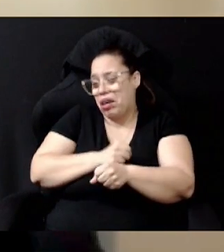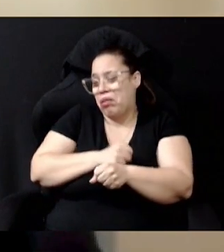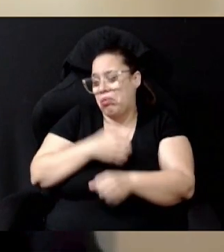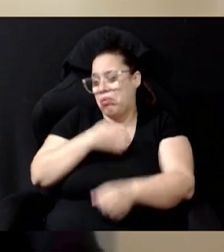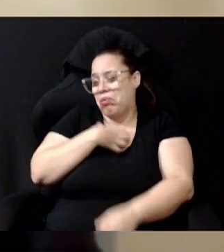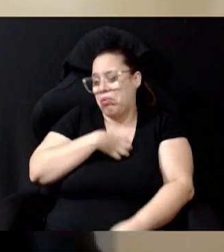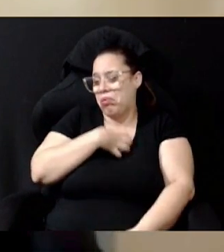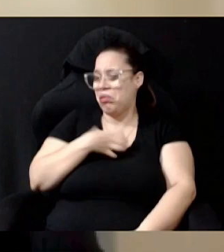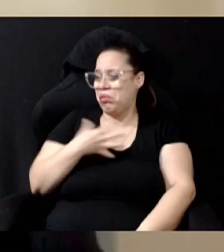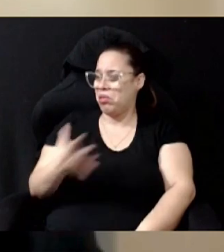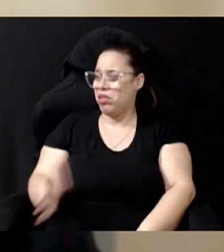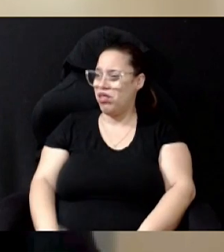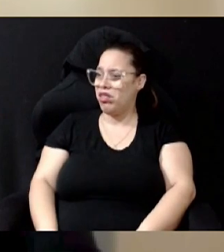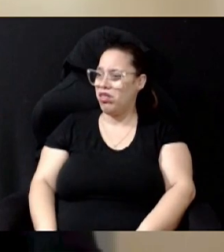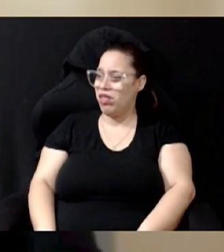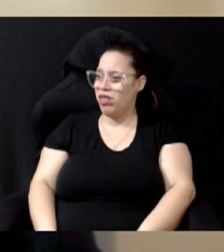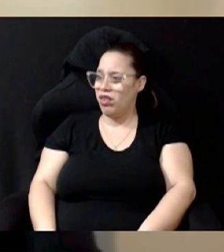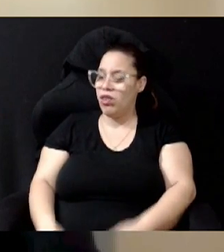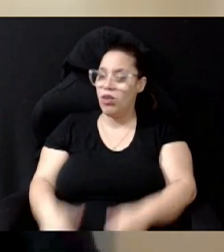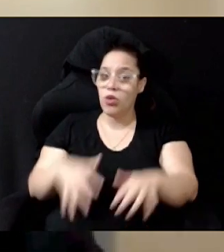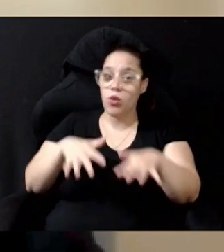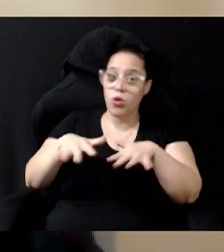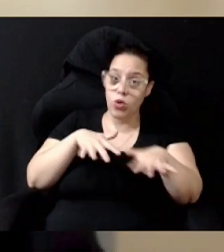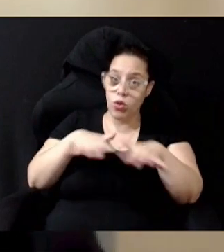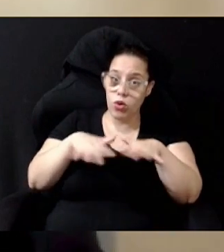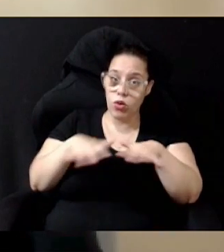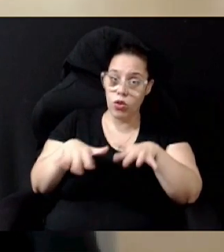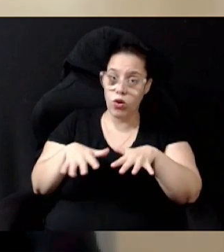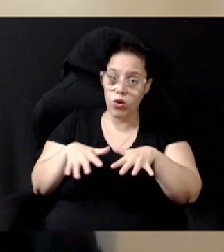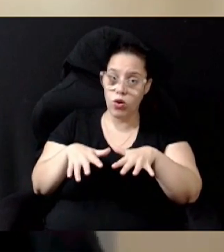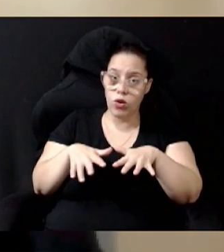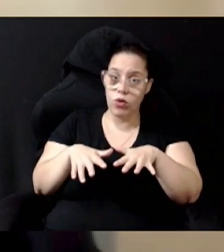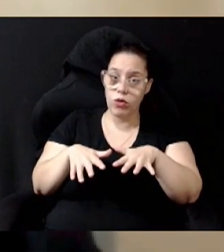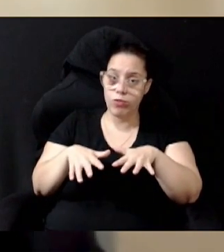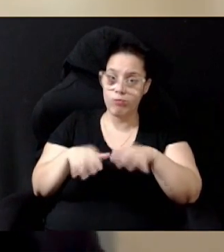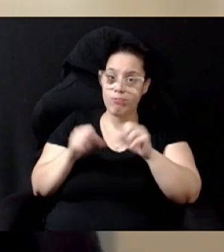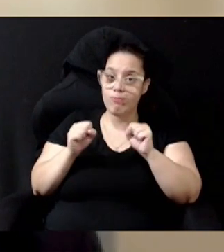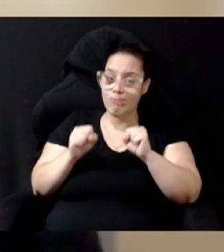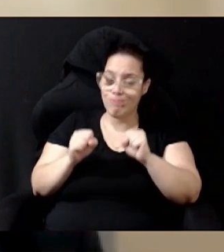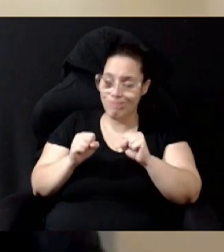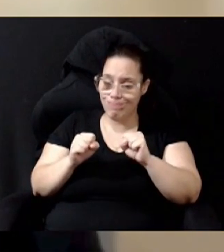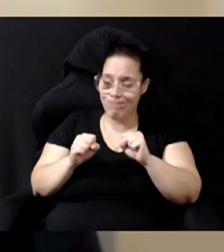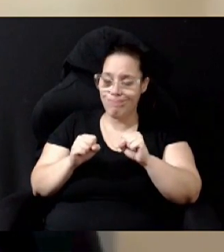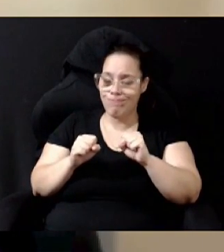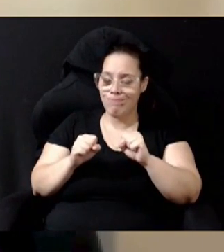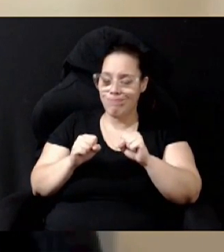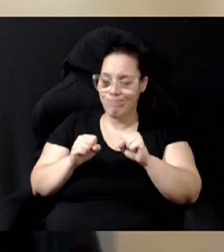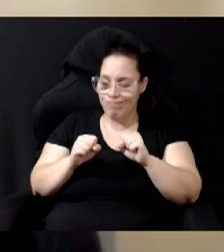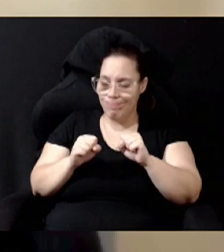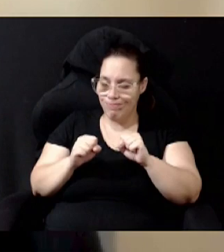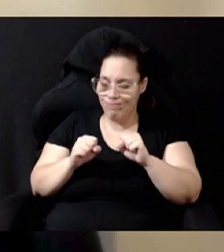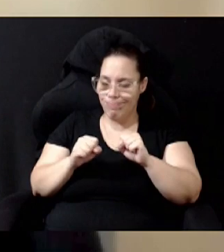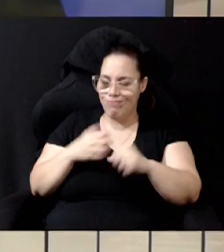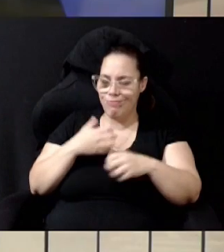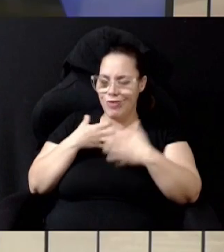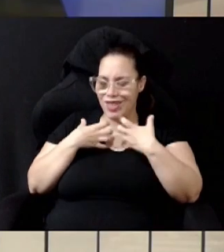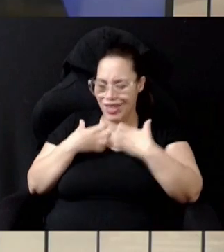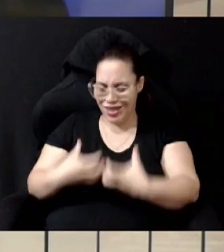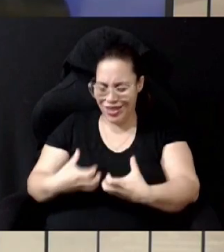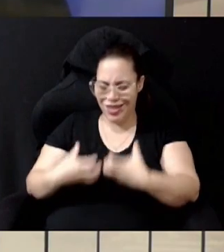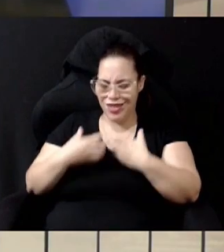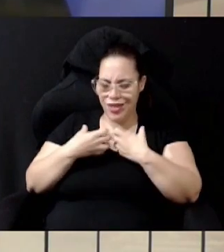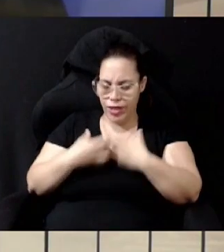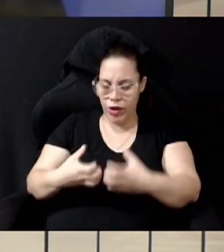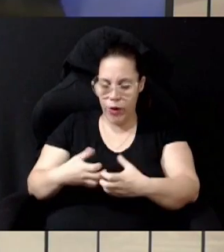momentos de movimento, de inquietude das pernas, pode ser muito, muito, muito desgastante. Doutor, e o que